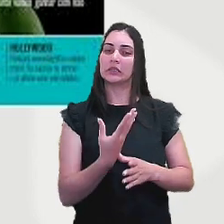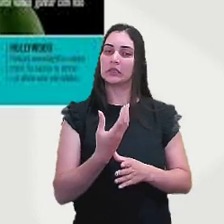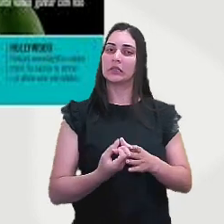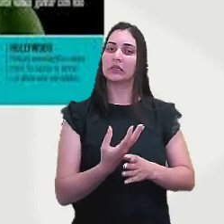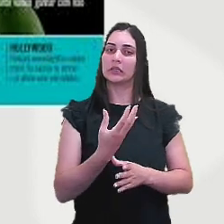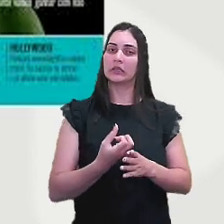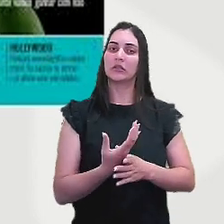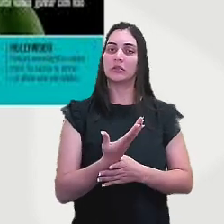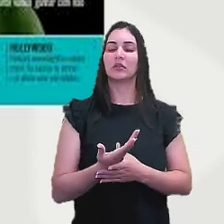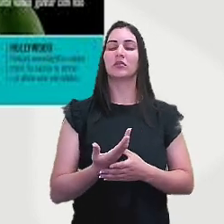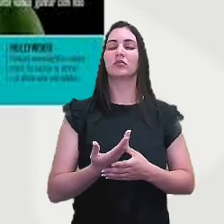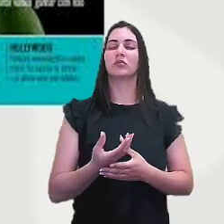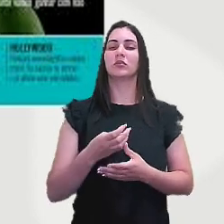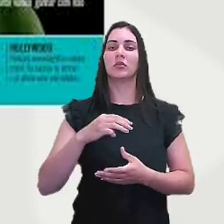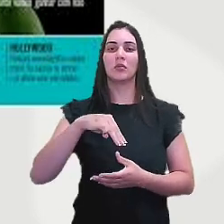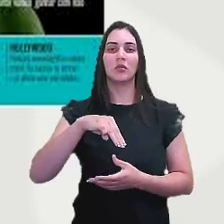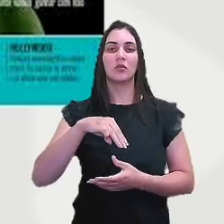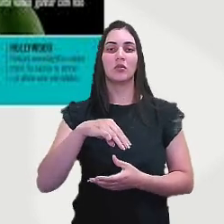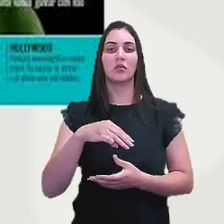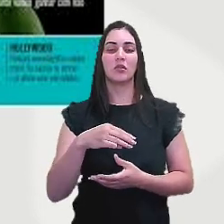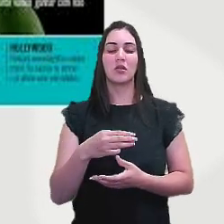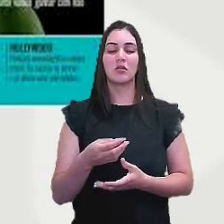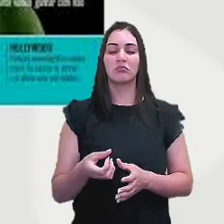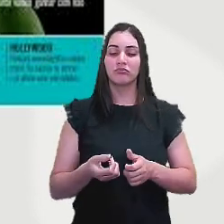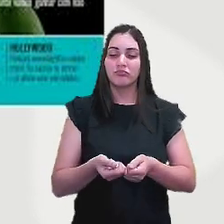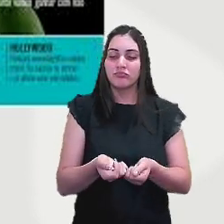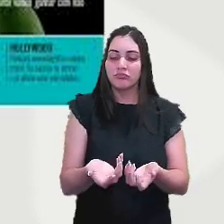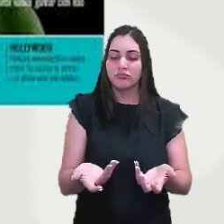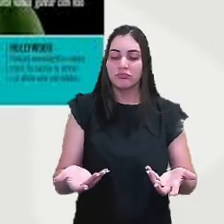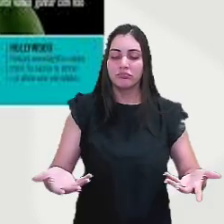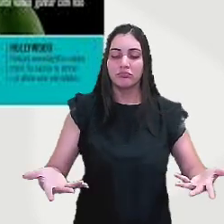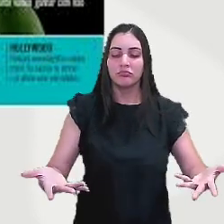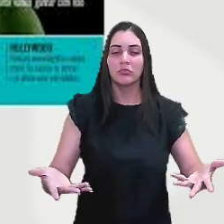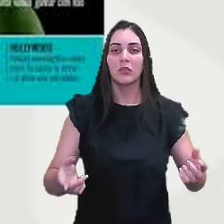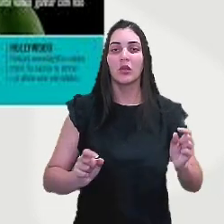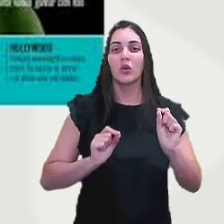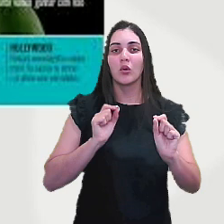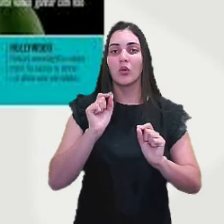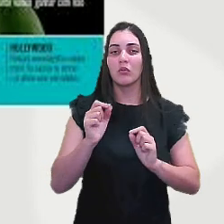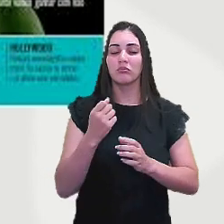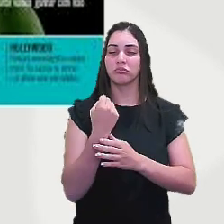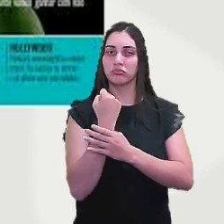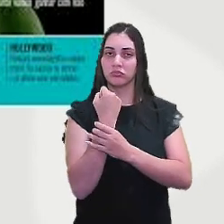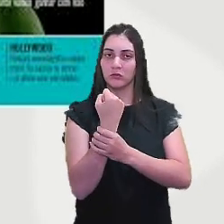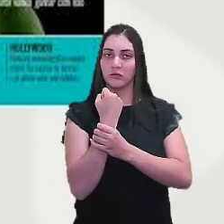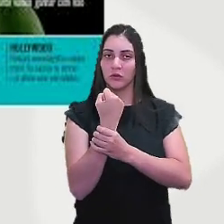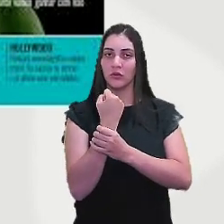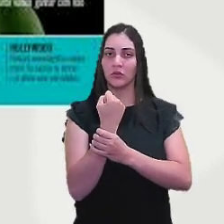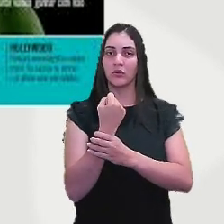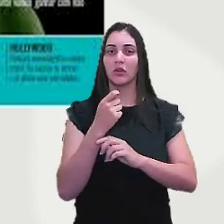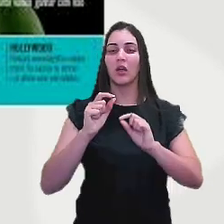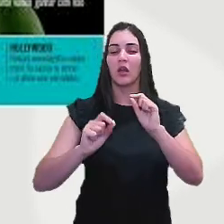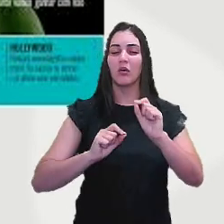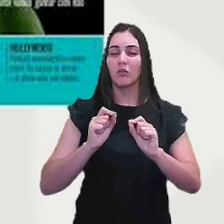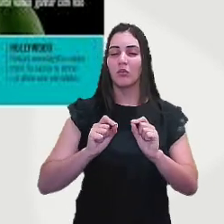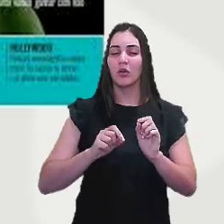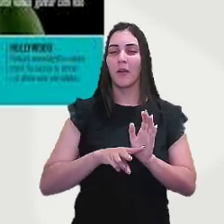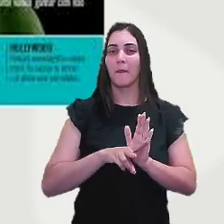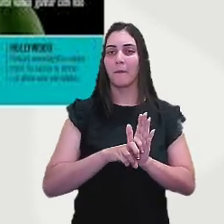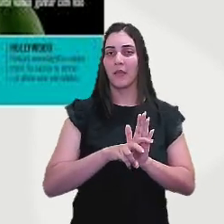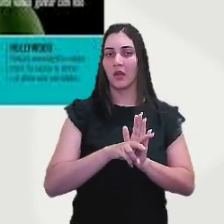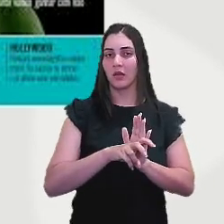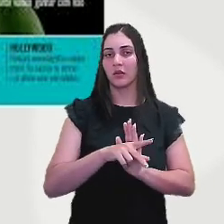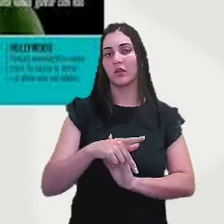monocultura e de várias culturas de uma forma muito mais do que resistente a possíveis pragas,